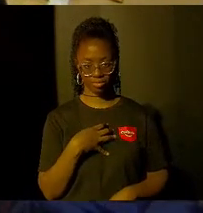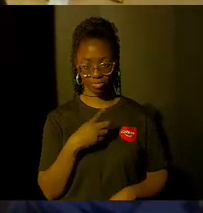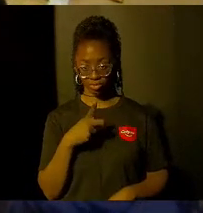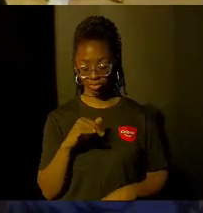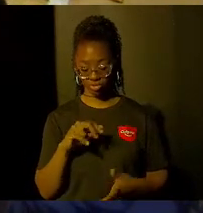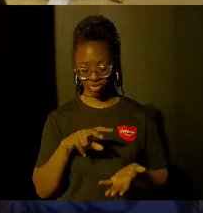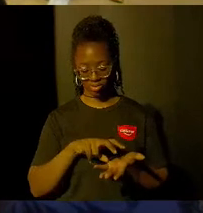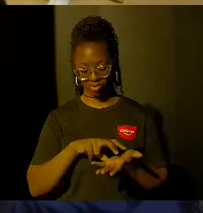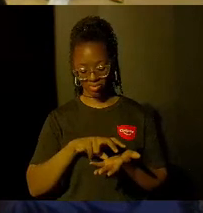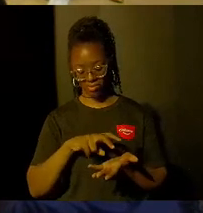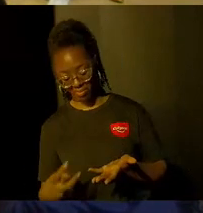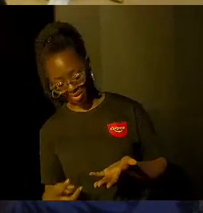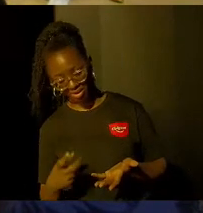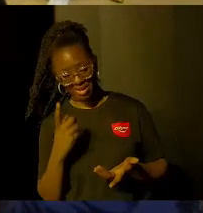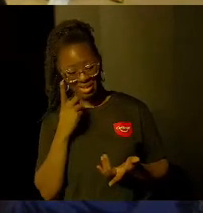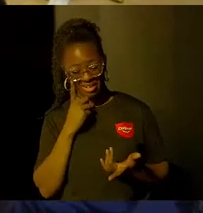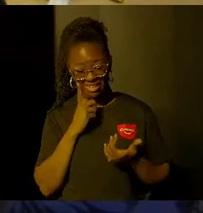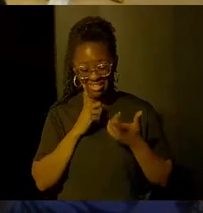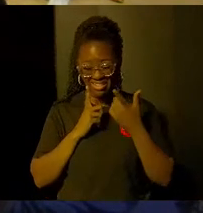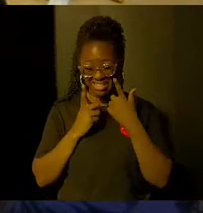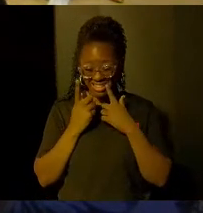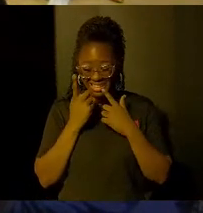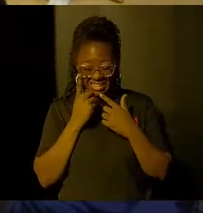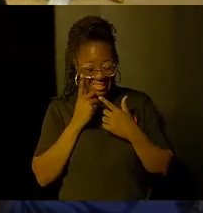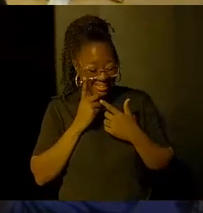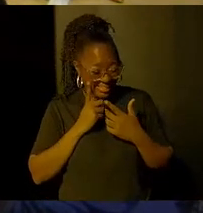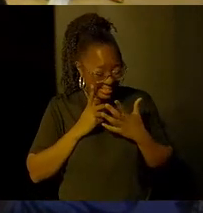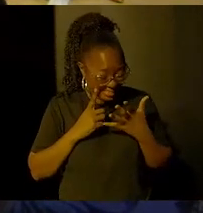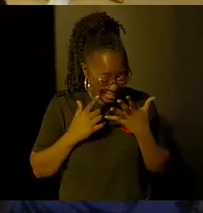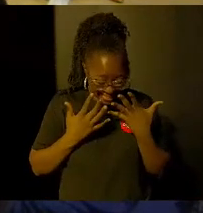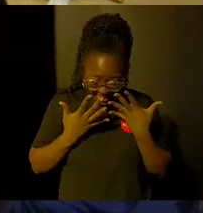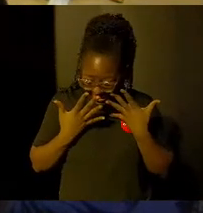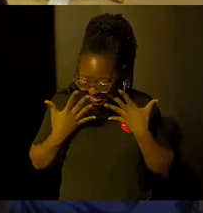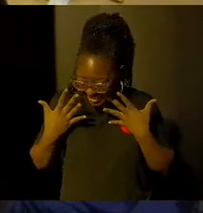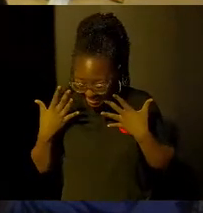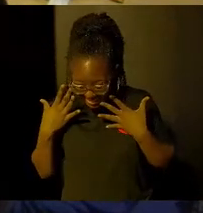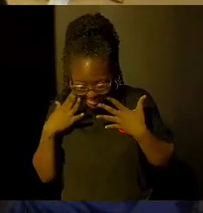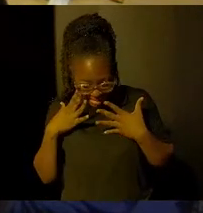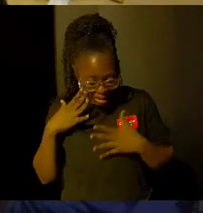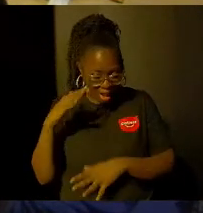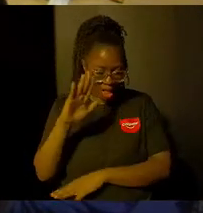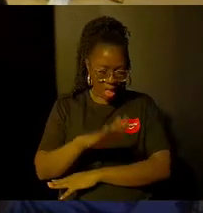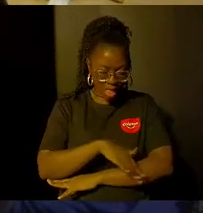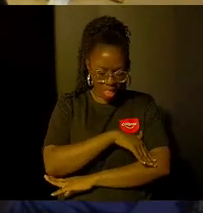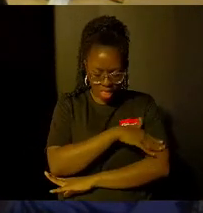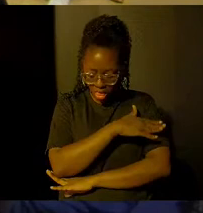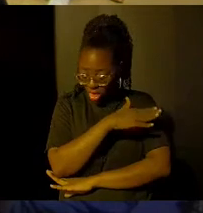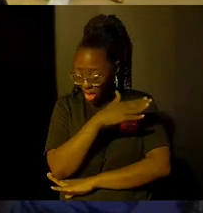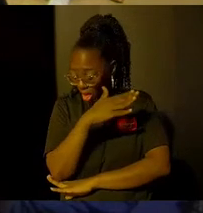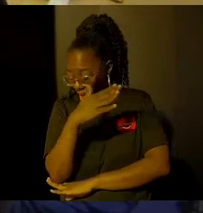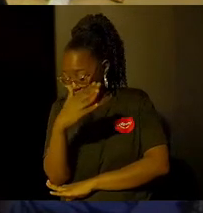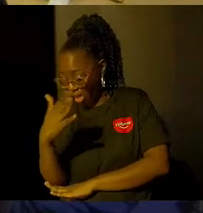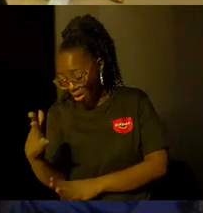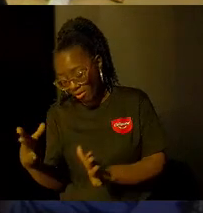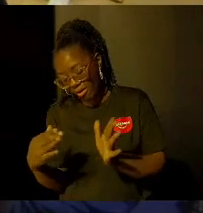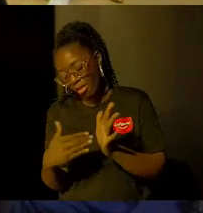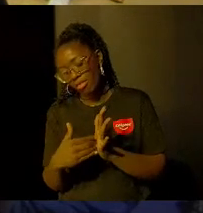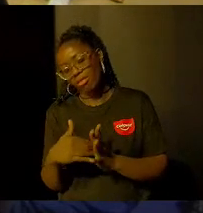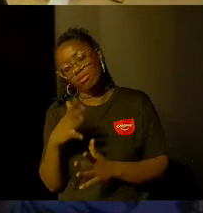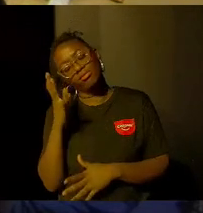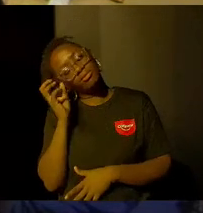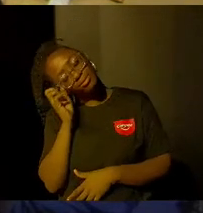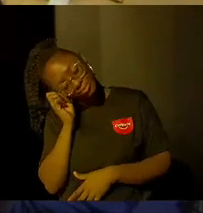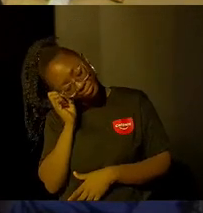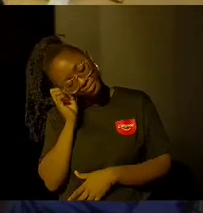seu choro foi Total chorou praticamente toda a tarde até adormecer Nos Braços do